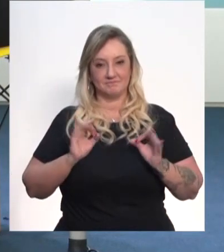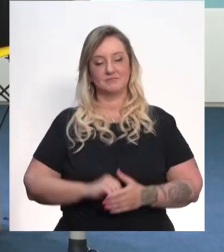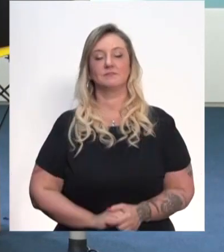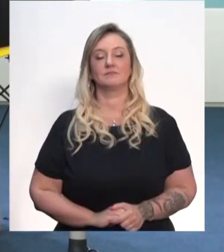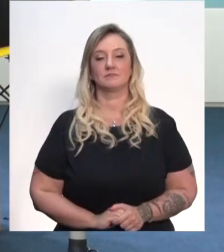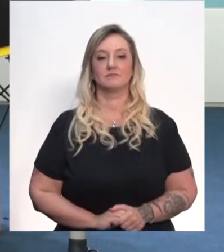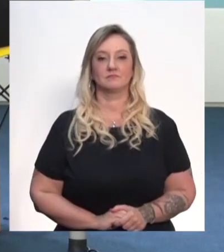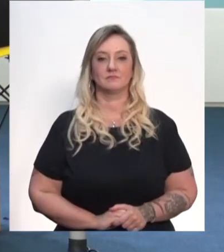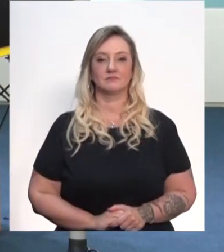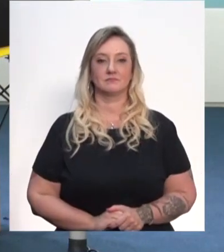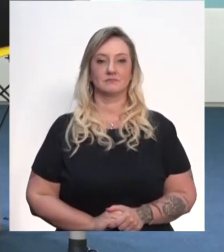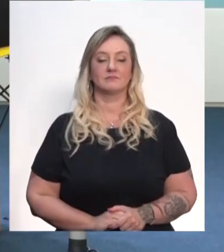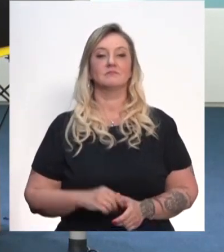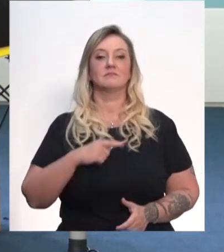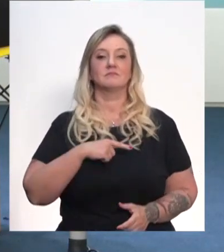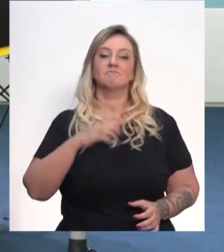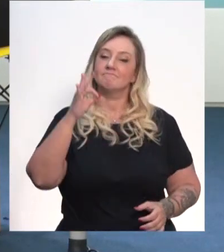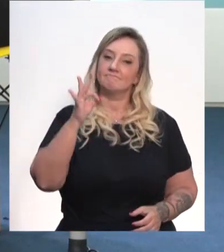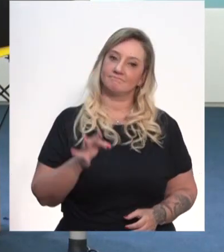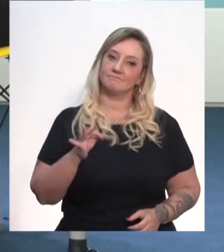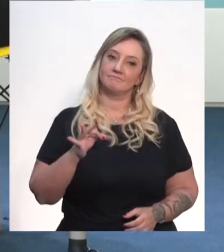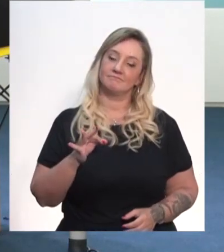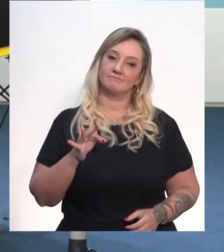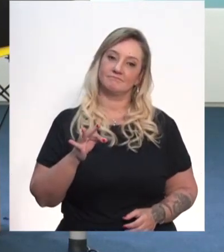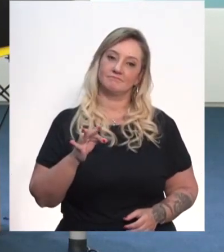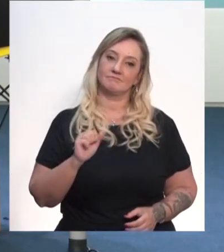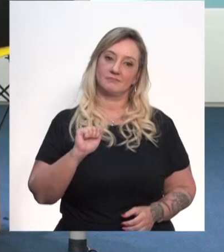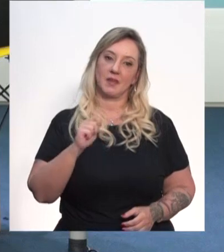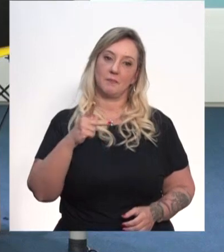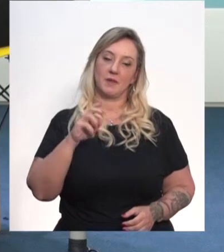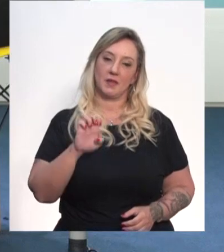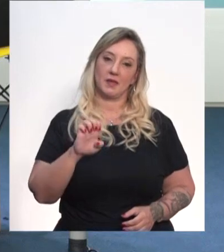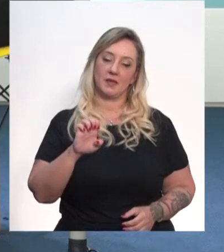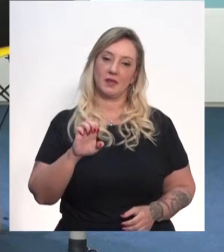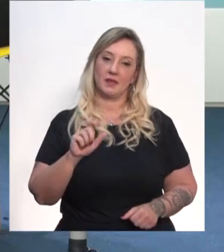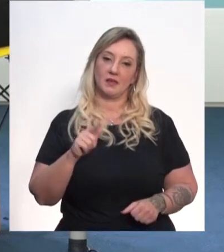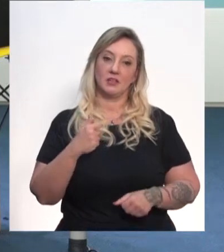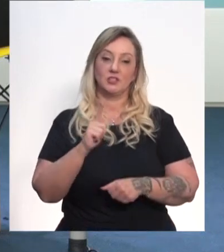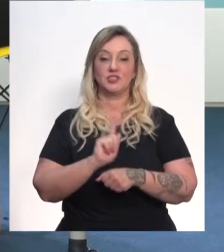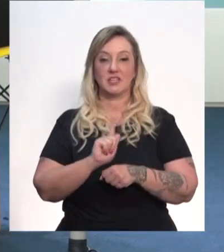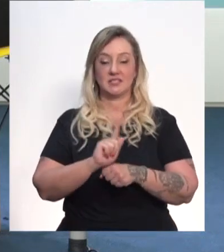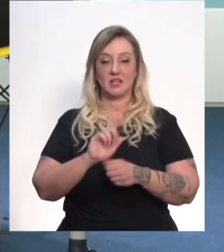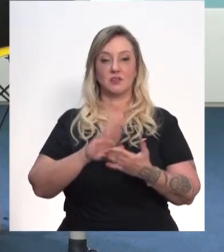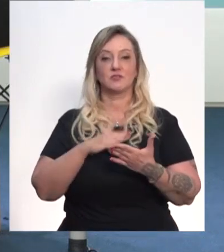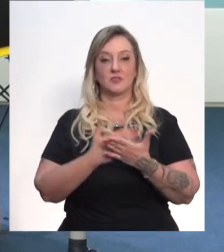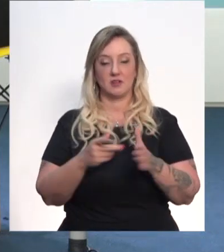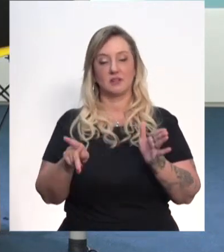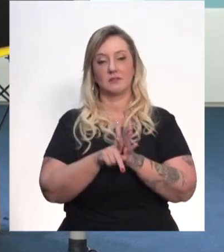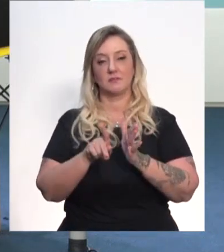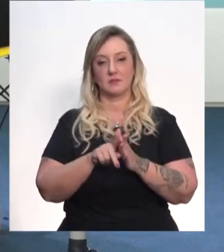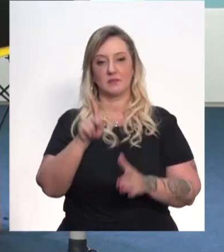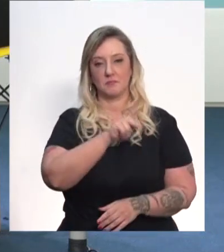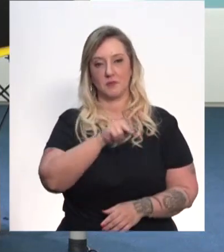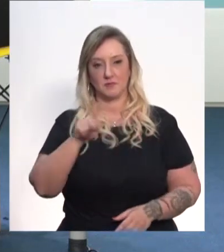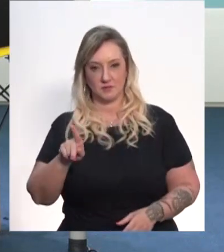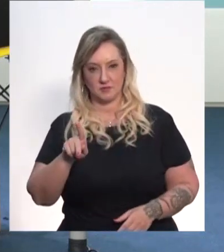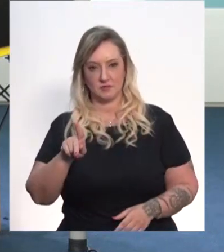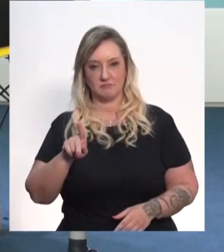acesso. Tem o link aí, eu vou pedir para colocar novamente, por favor, obrigado. O link que vocês podem estar